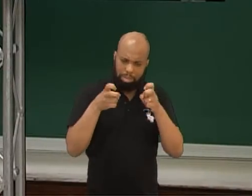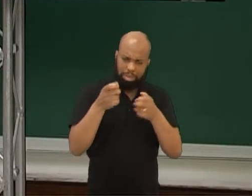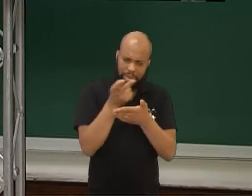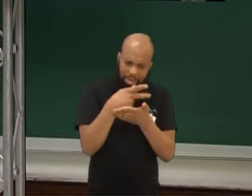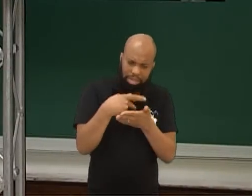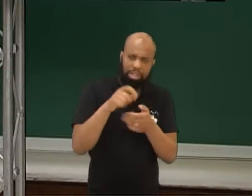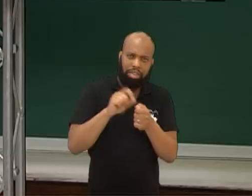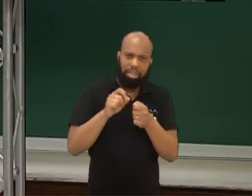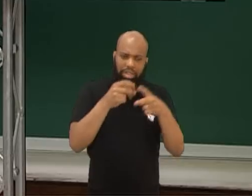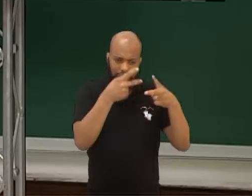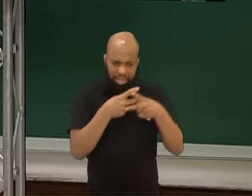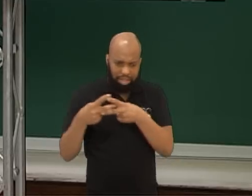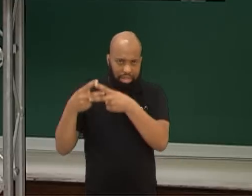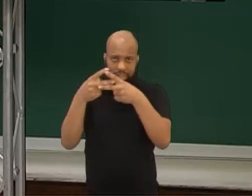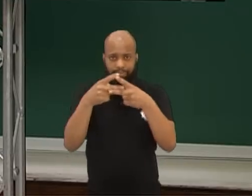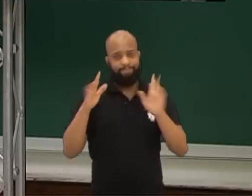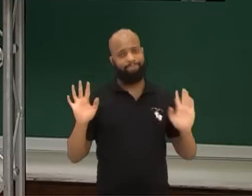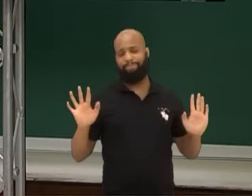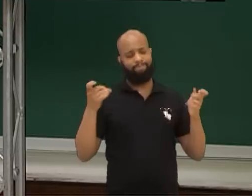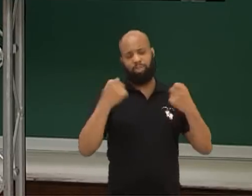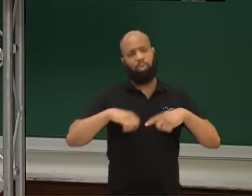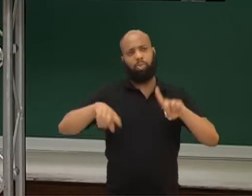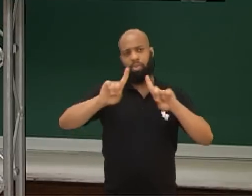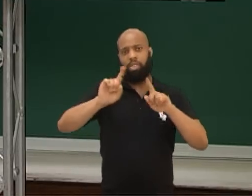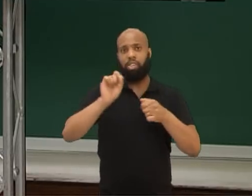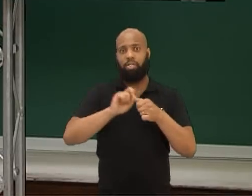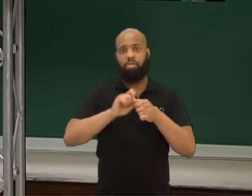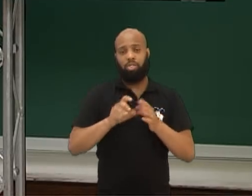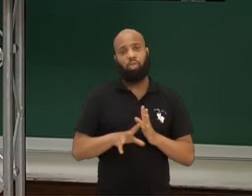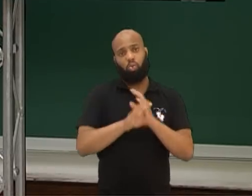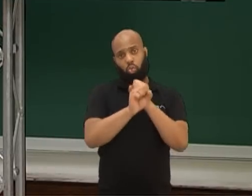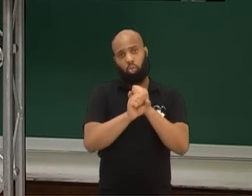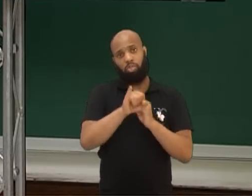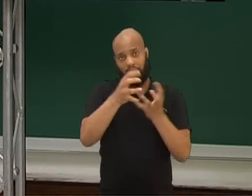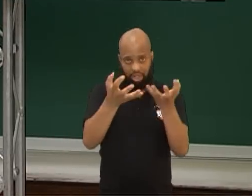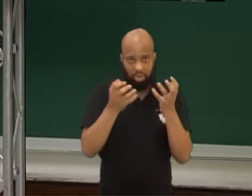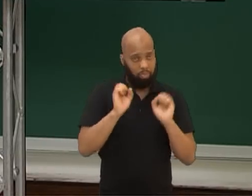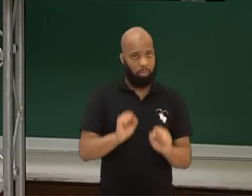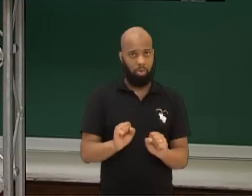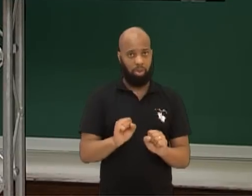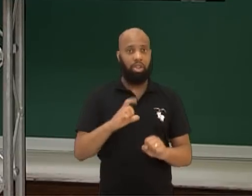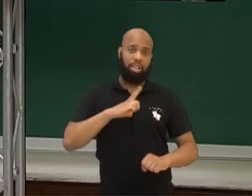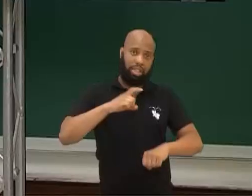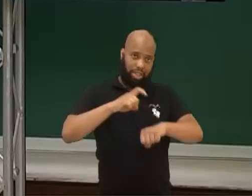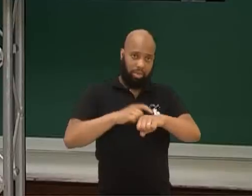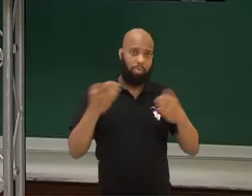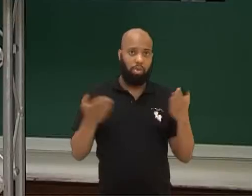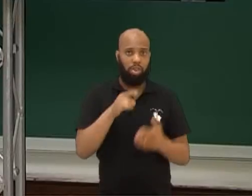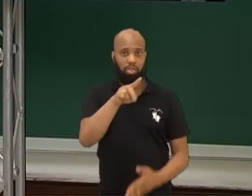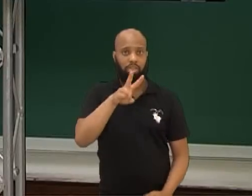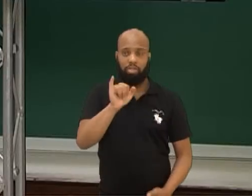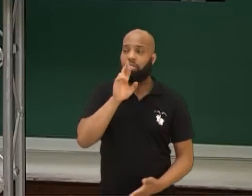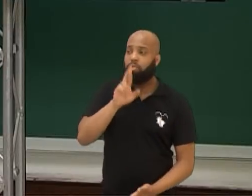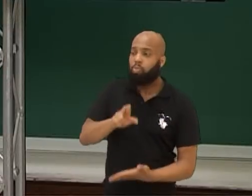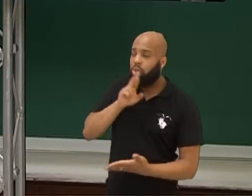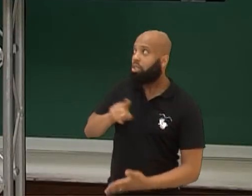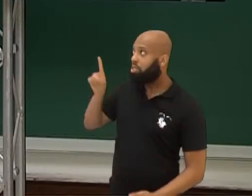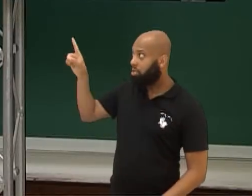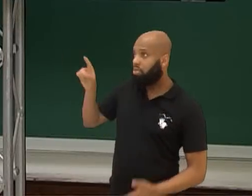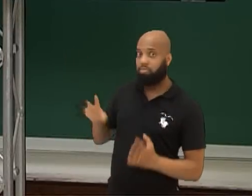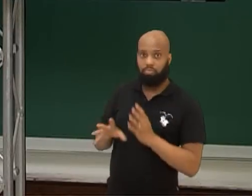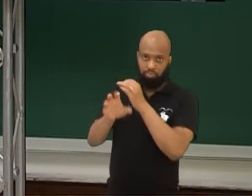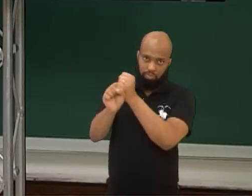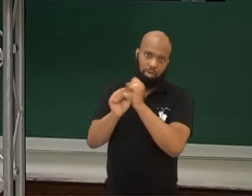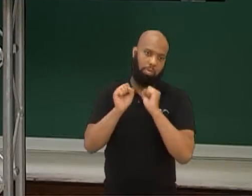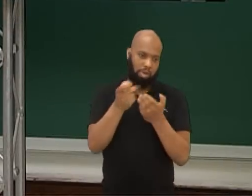os triângulos? Precisar, não precisa, mas você pode. Eu vou deixar vocês para que vocês resolvam esse cálculo